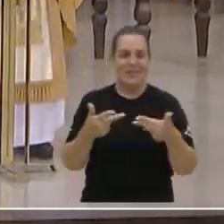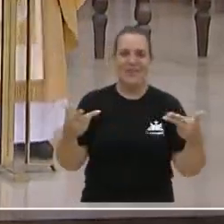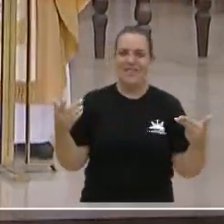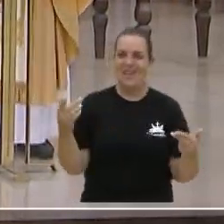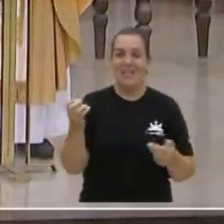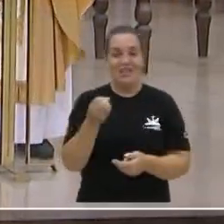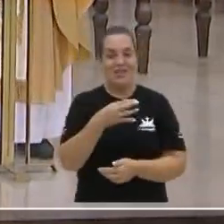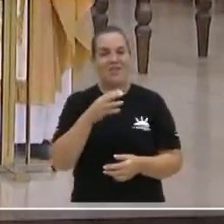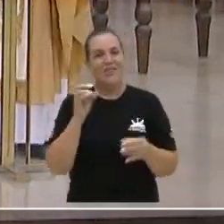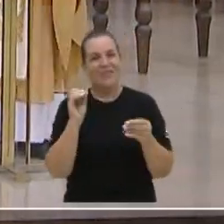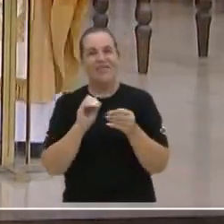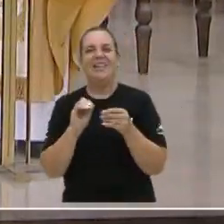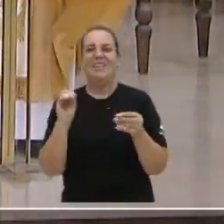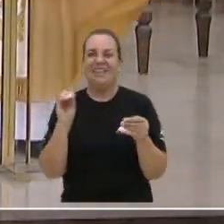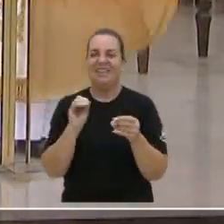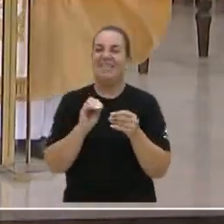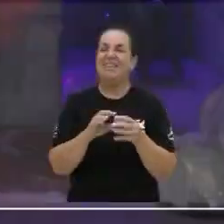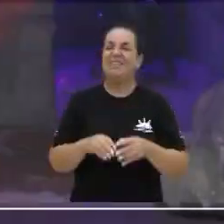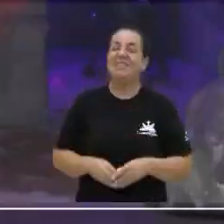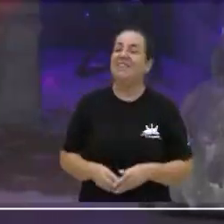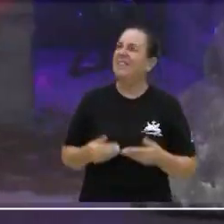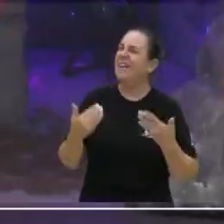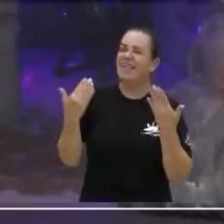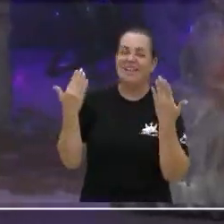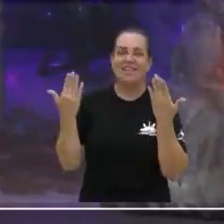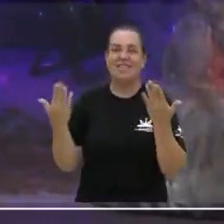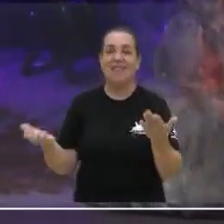as coisas.